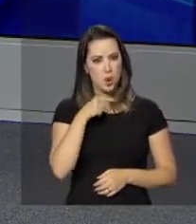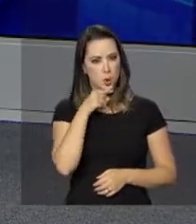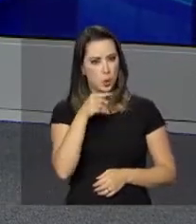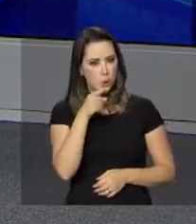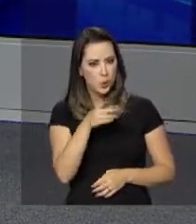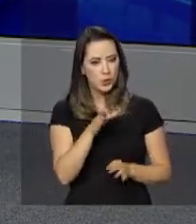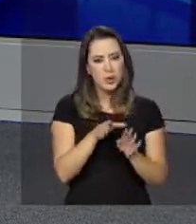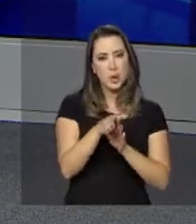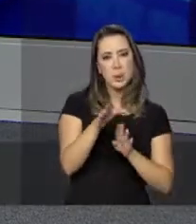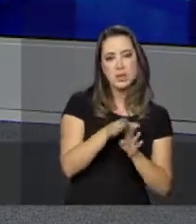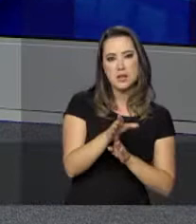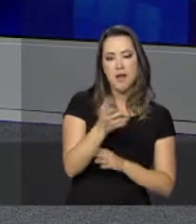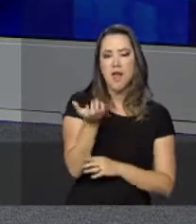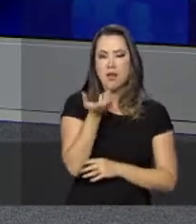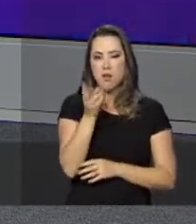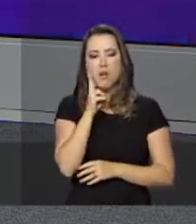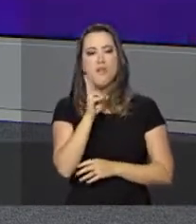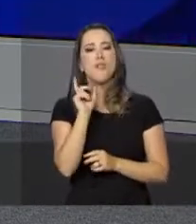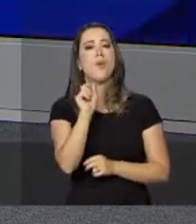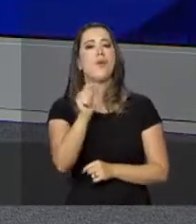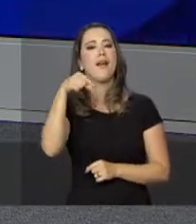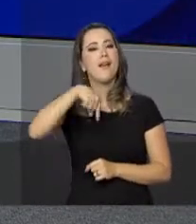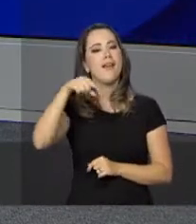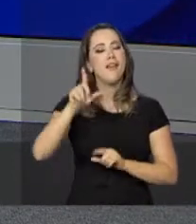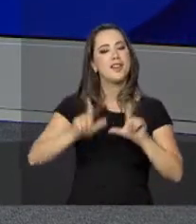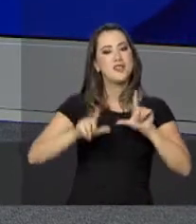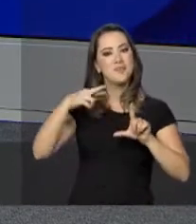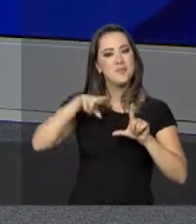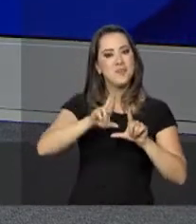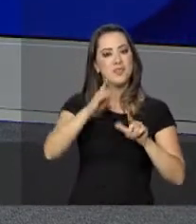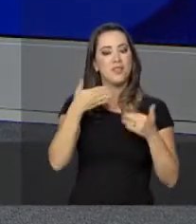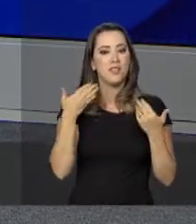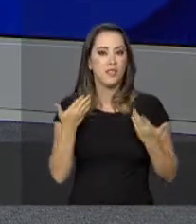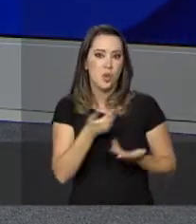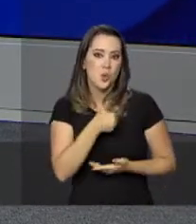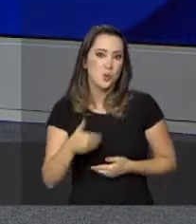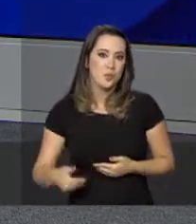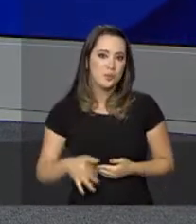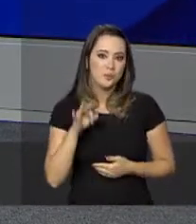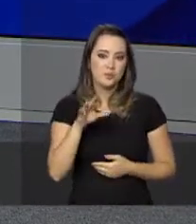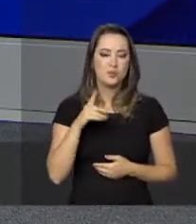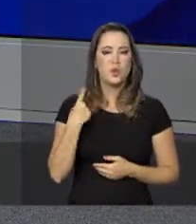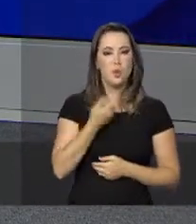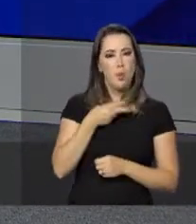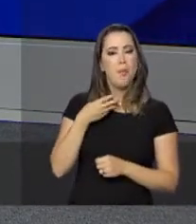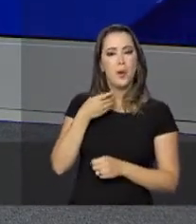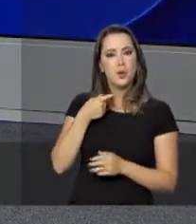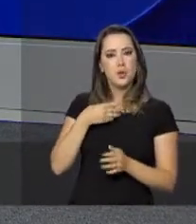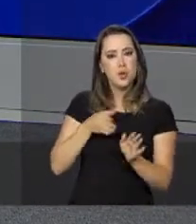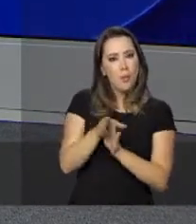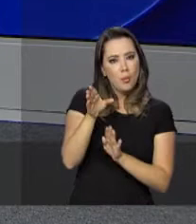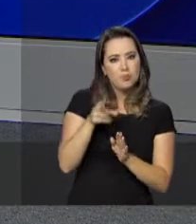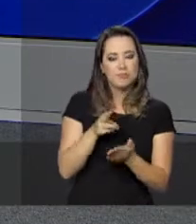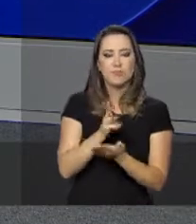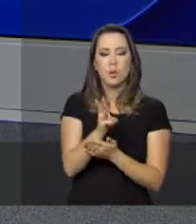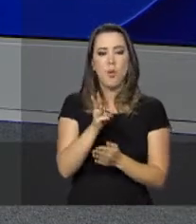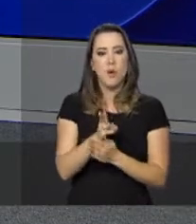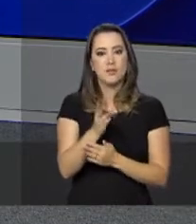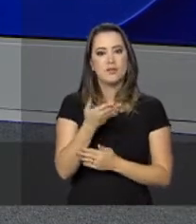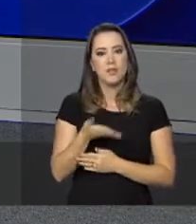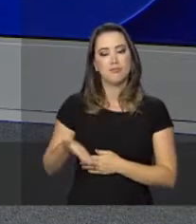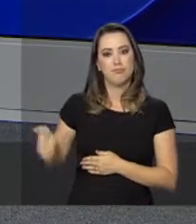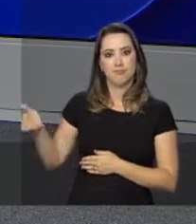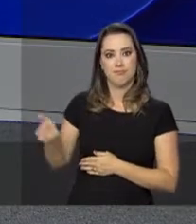suas sugestões de reportagens e dúvidas sobre programas e ações do governo federal para o nosso WhatsApp. Anote aí o número é